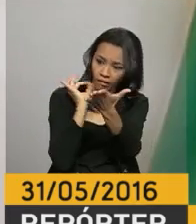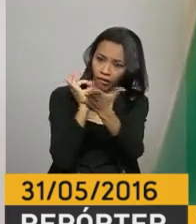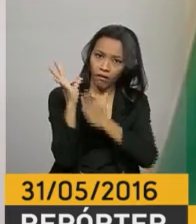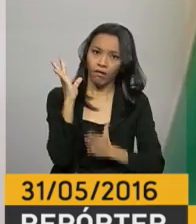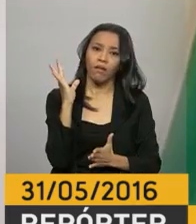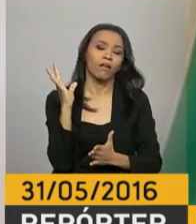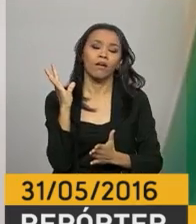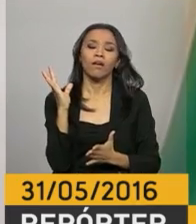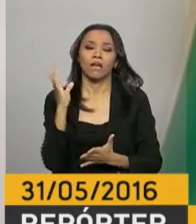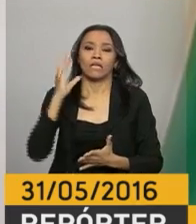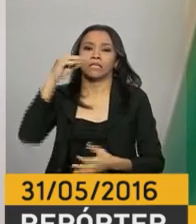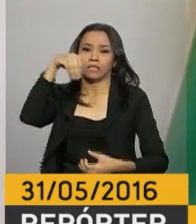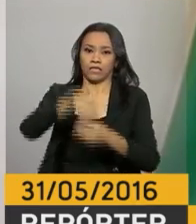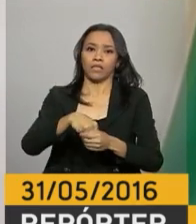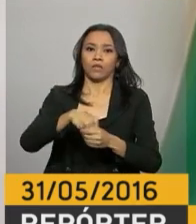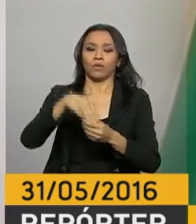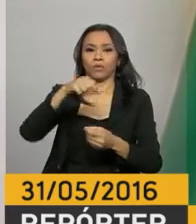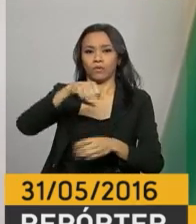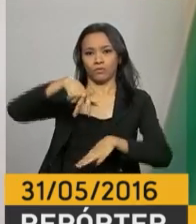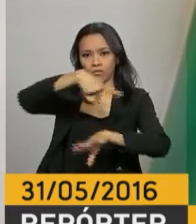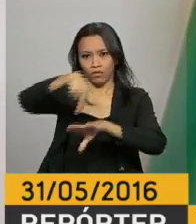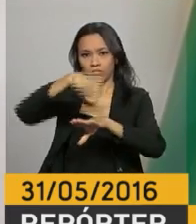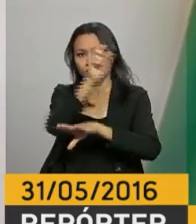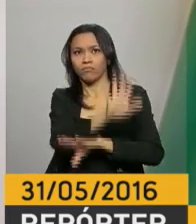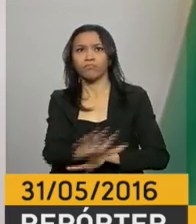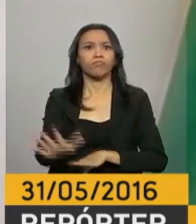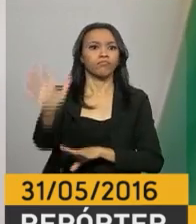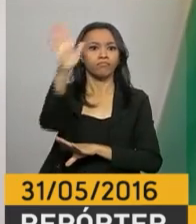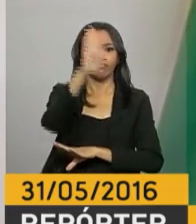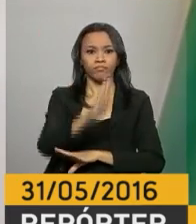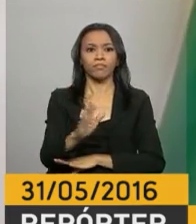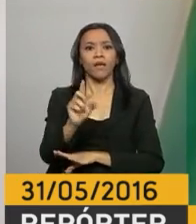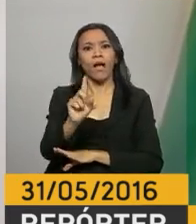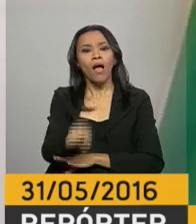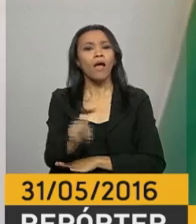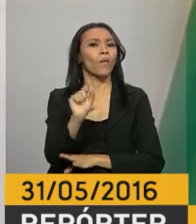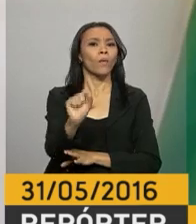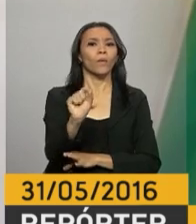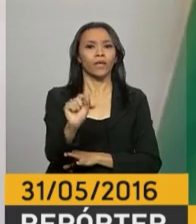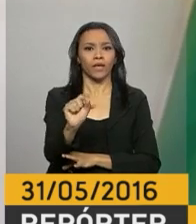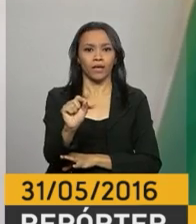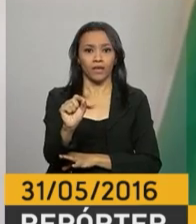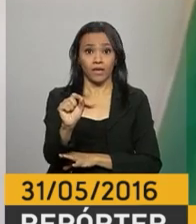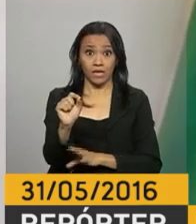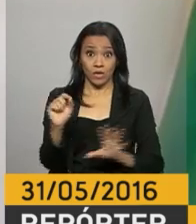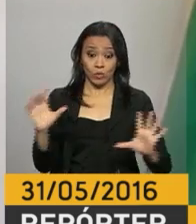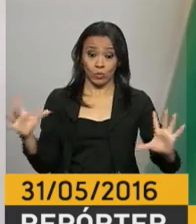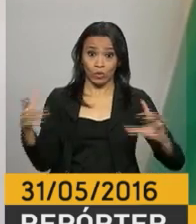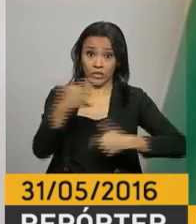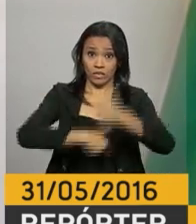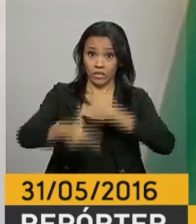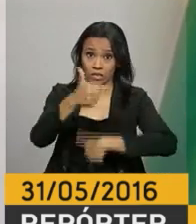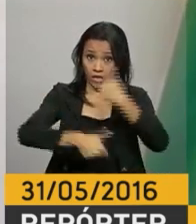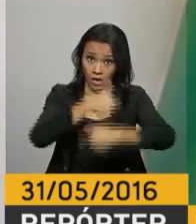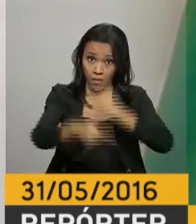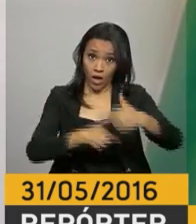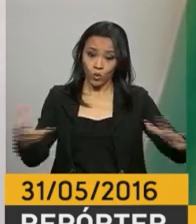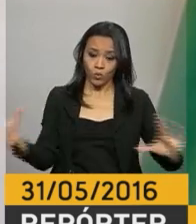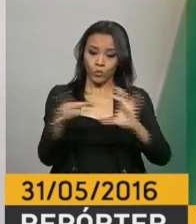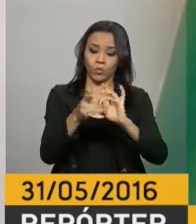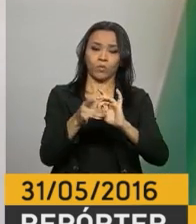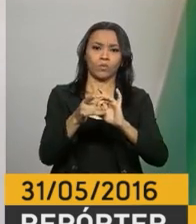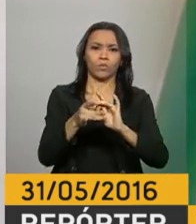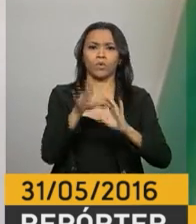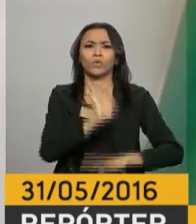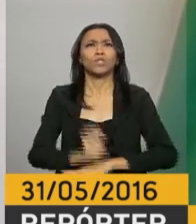sistema federativo, importará, certa e seguramente, numa atuação conjunta da União Federal